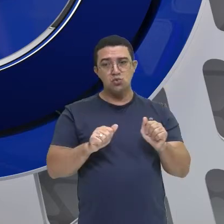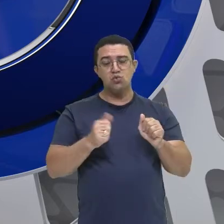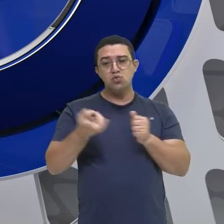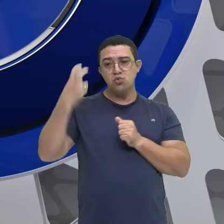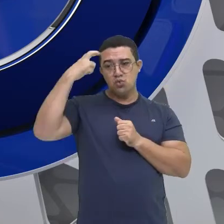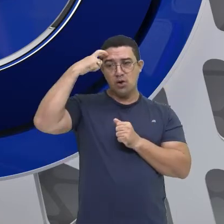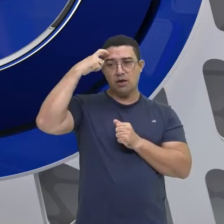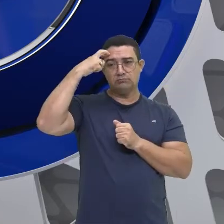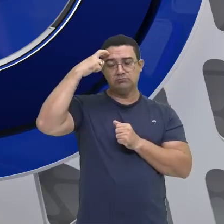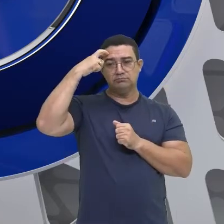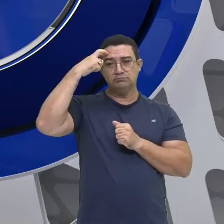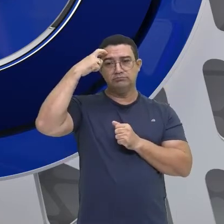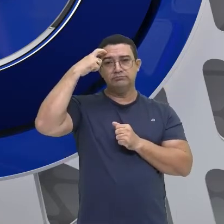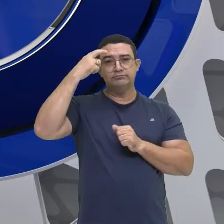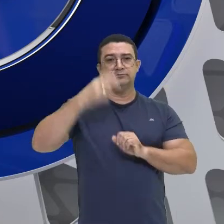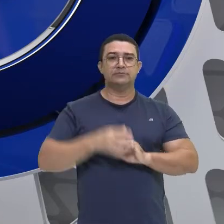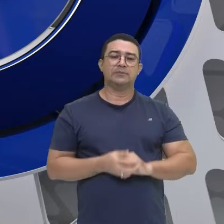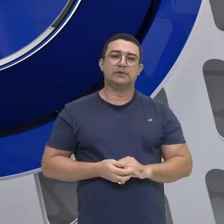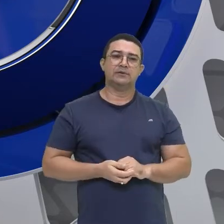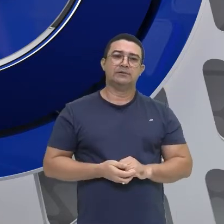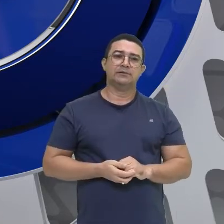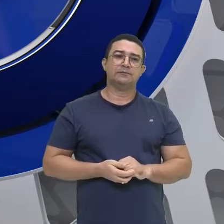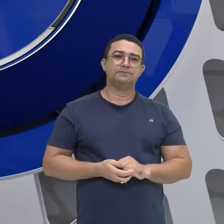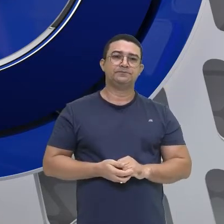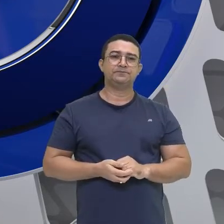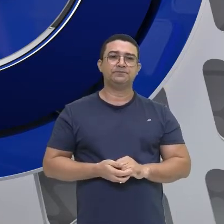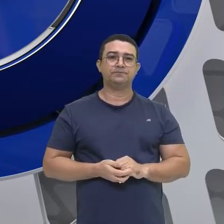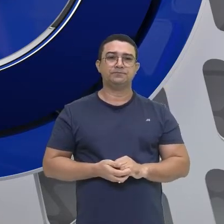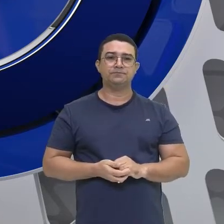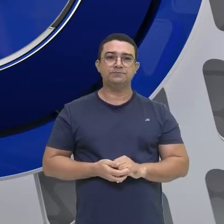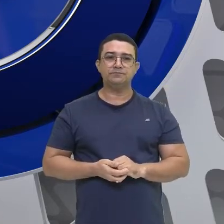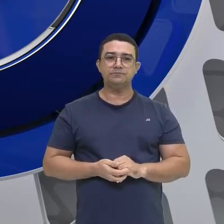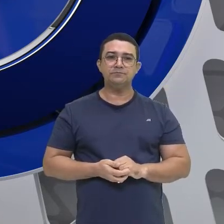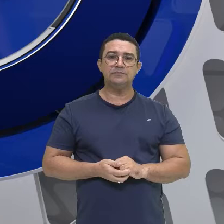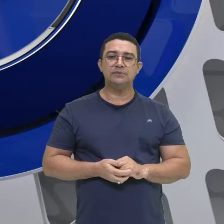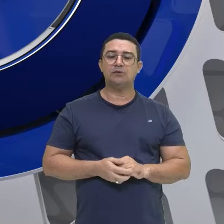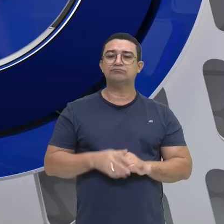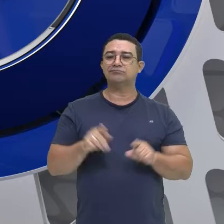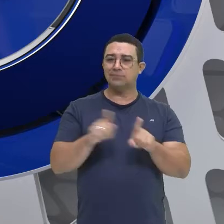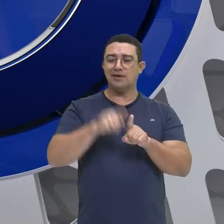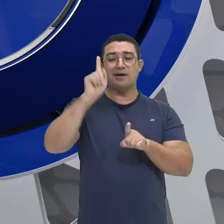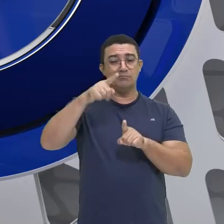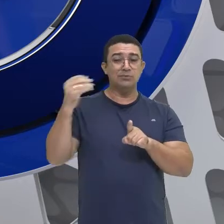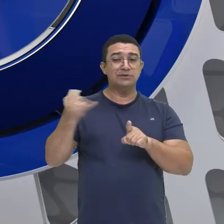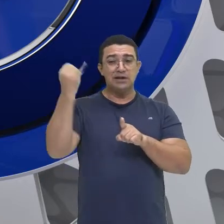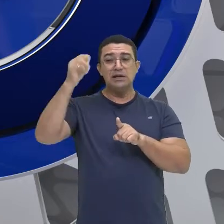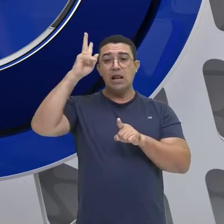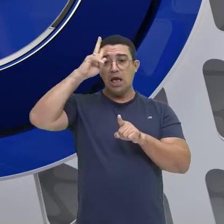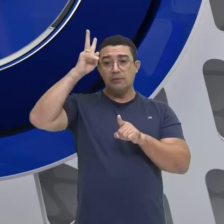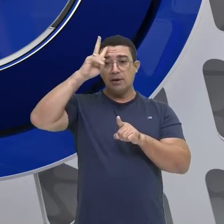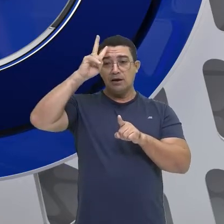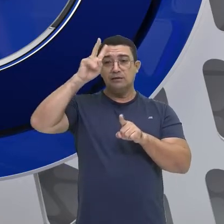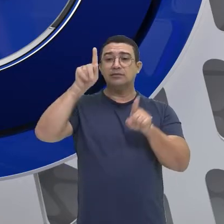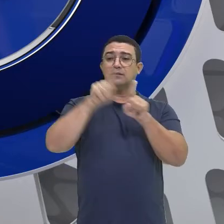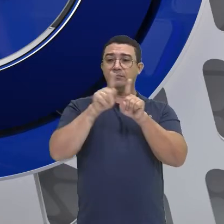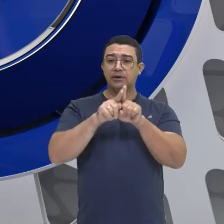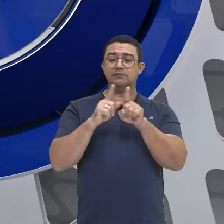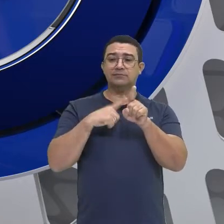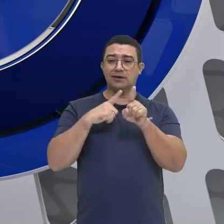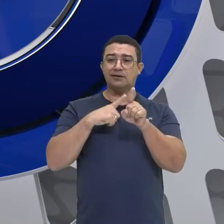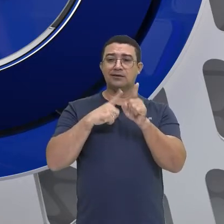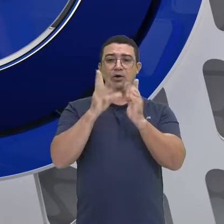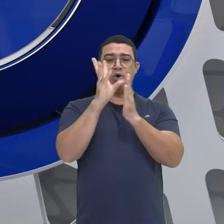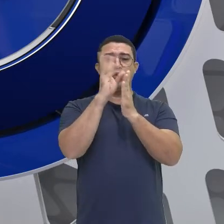gente relembrar um pouco do que nós vimos, né, dessa questão de cultura africana, a gente teve um conteúdo